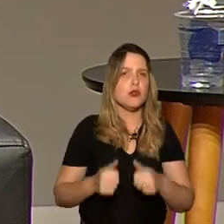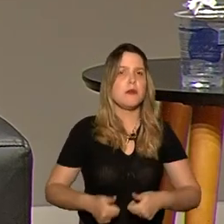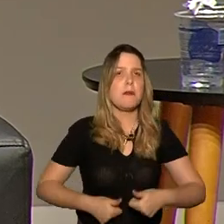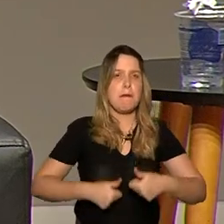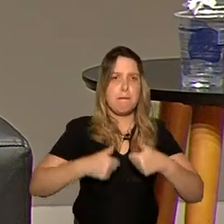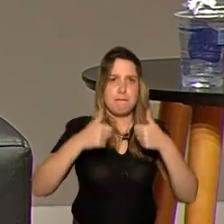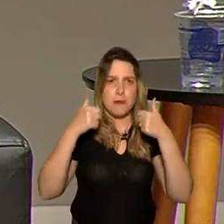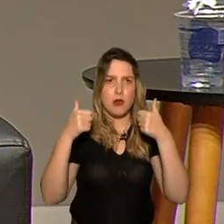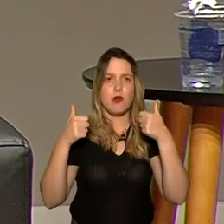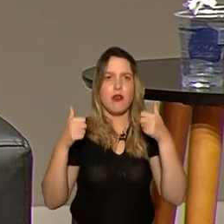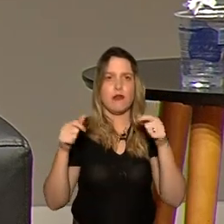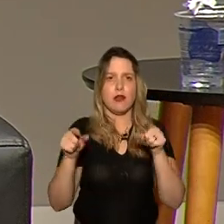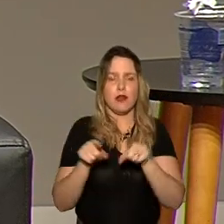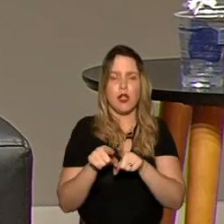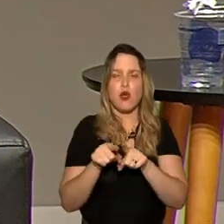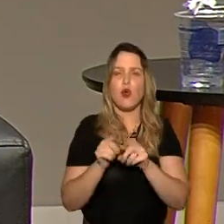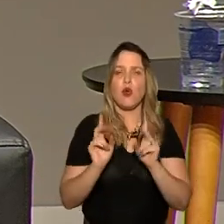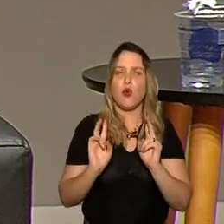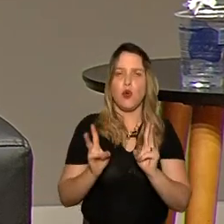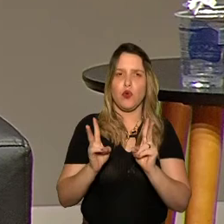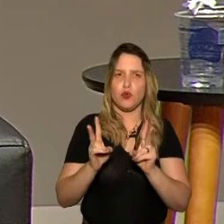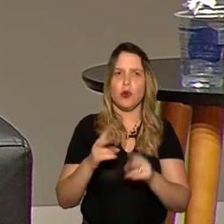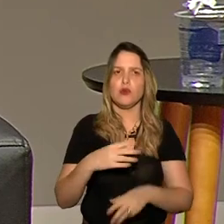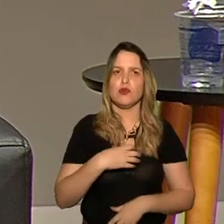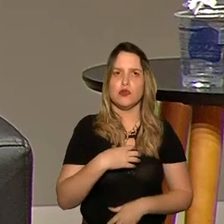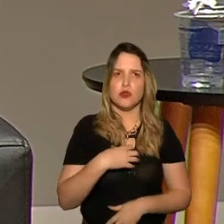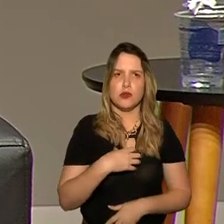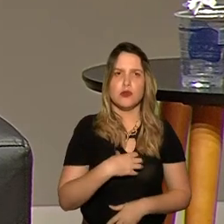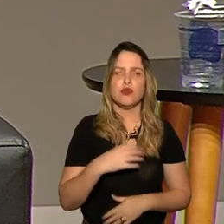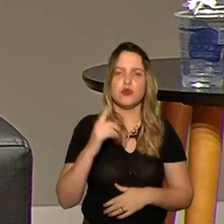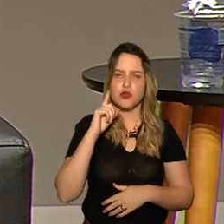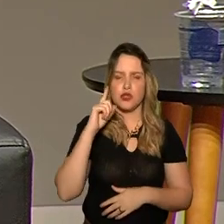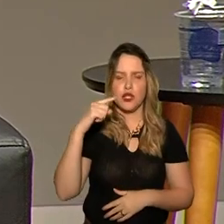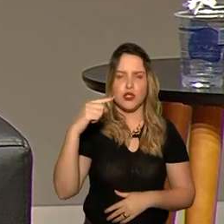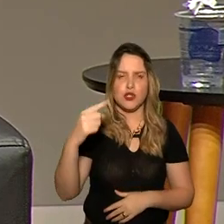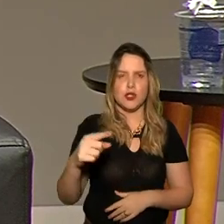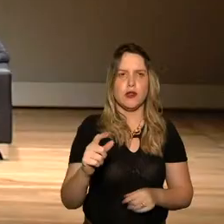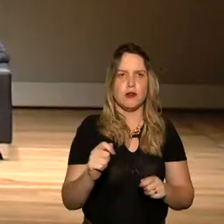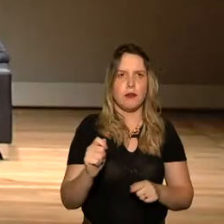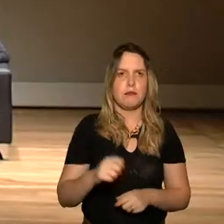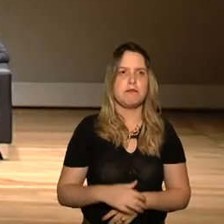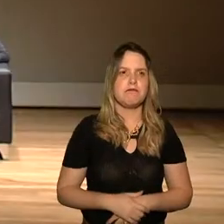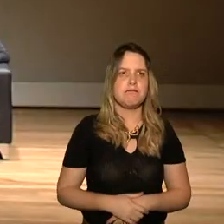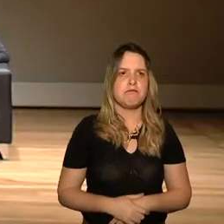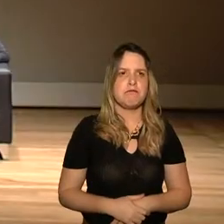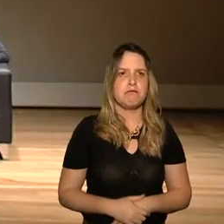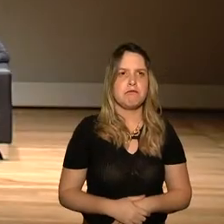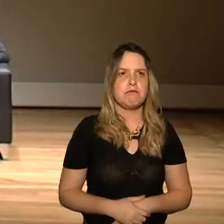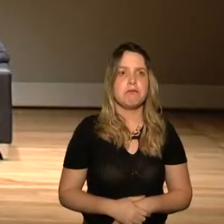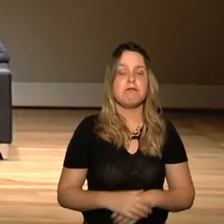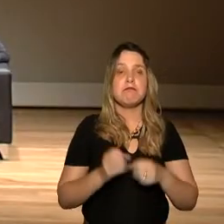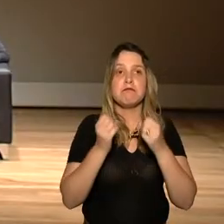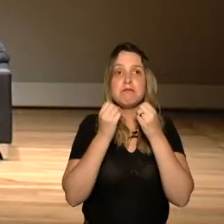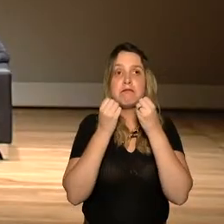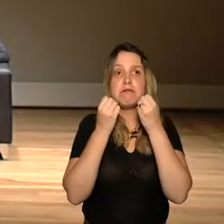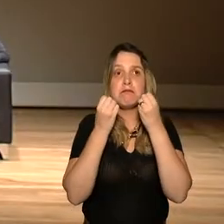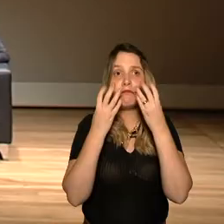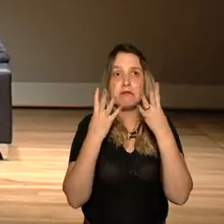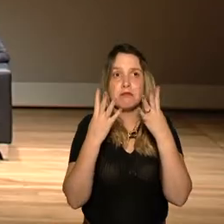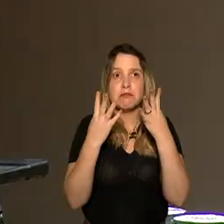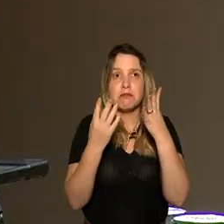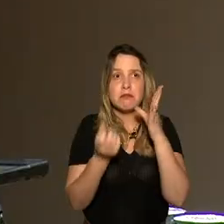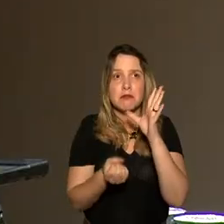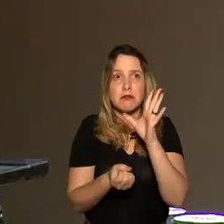desenvolvido nas instituições que de modo geral me parecem ainda engatinhar nesse sentido Pois é é difícil